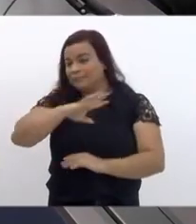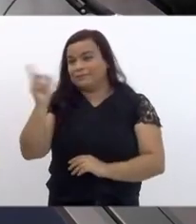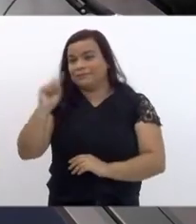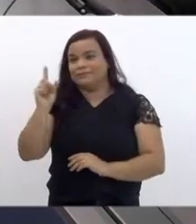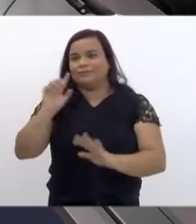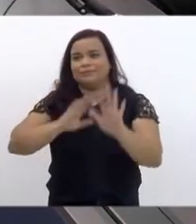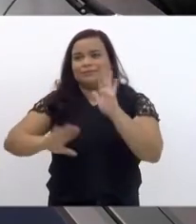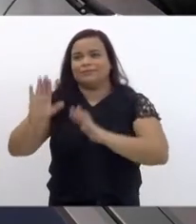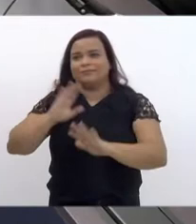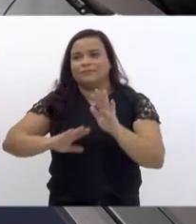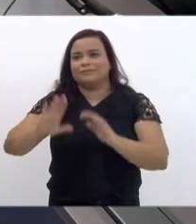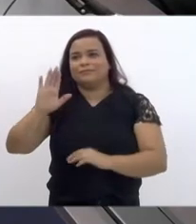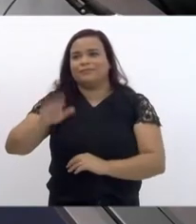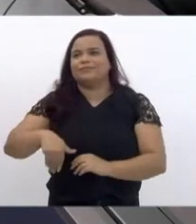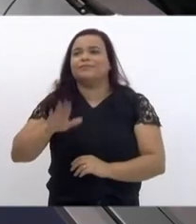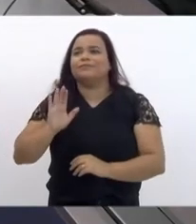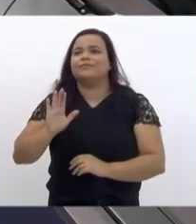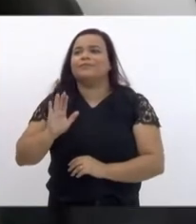fui,